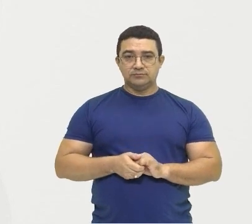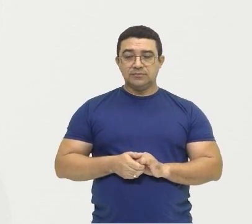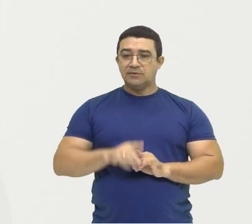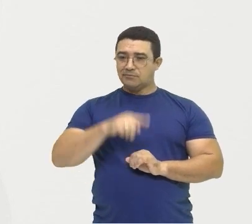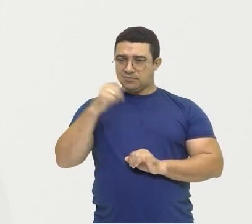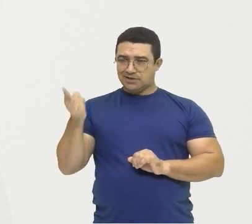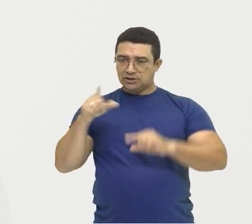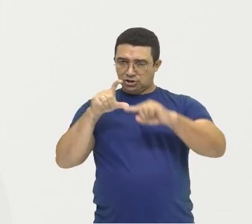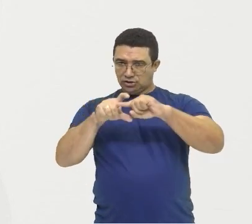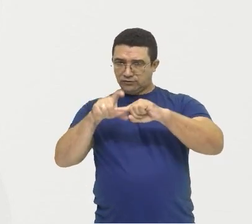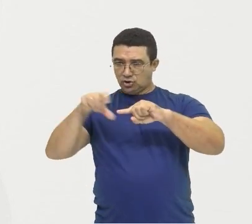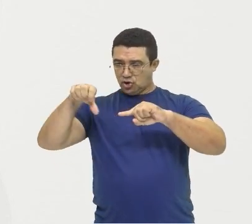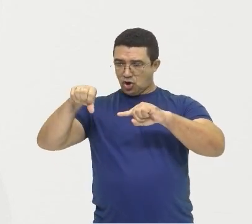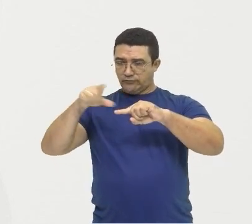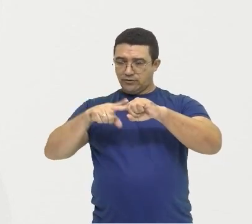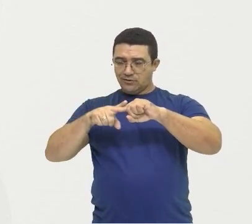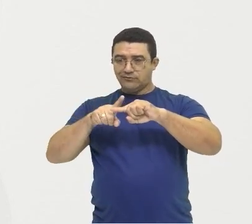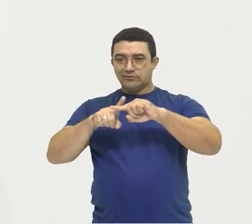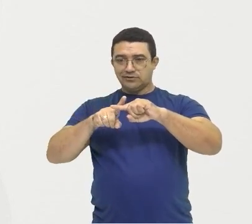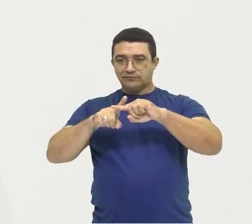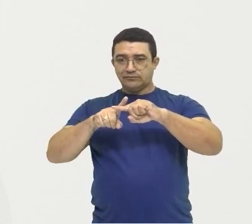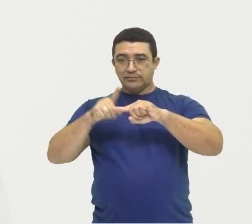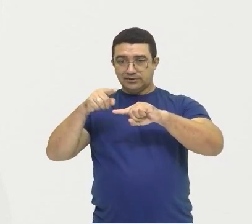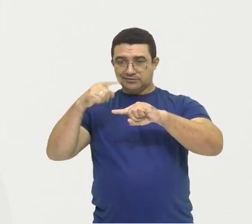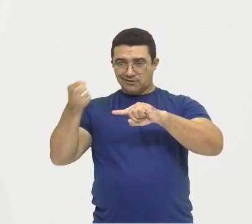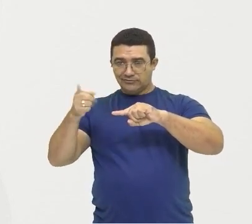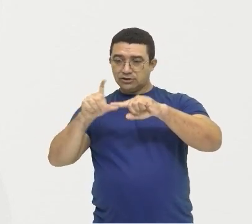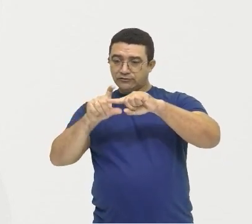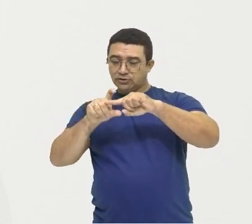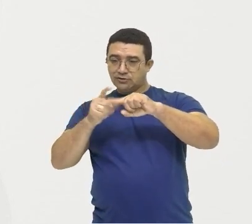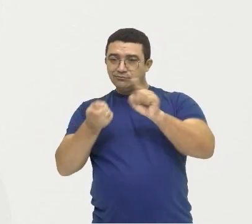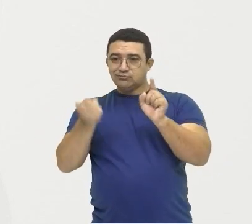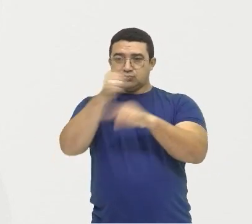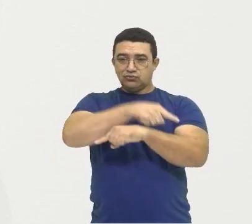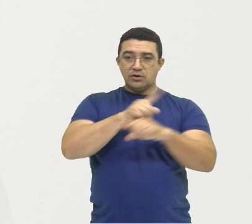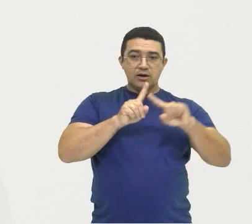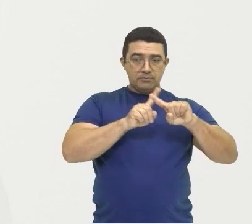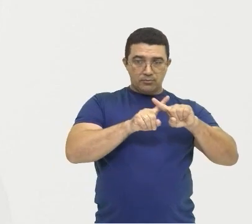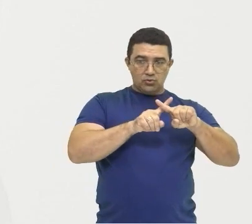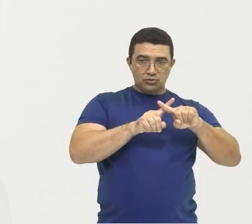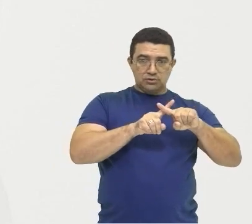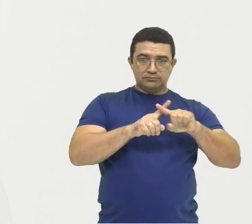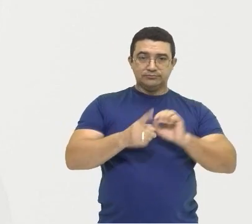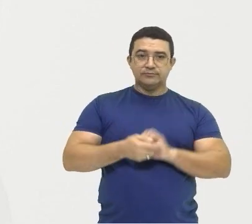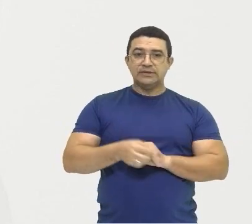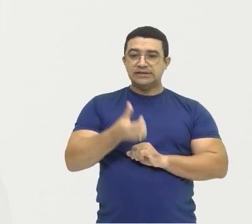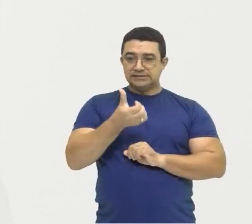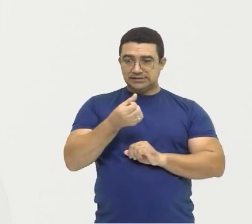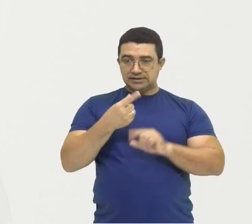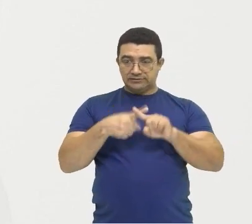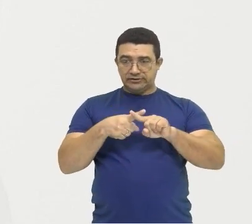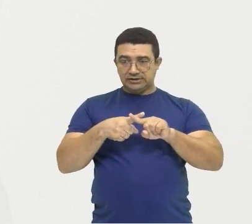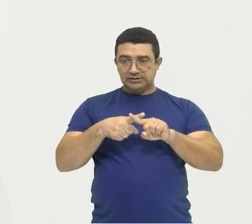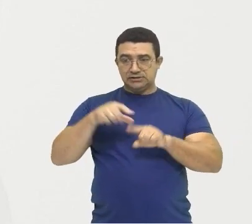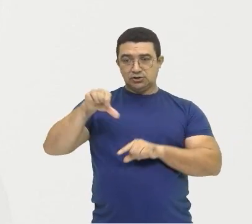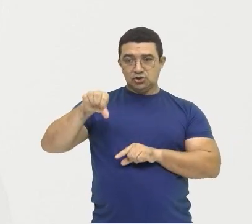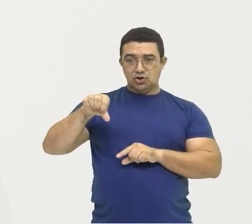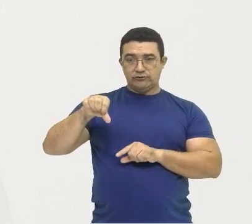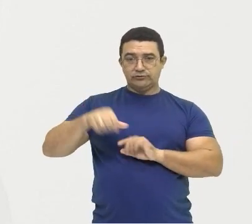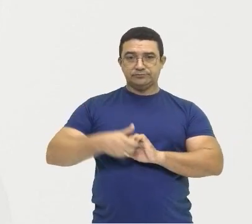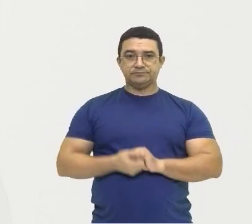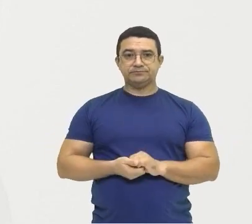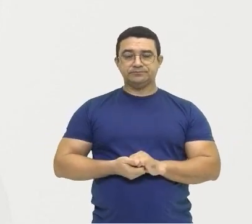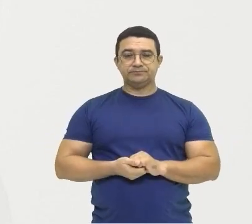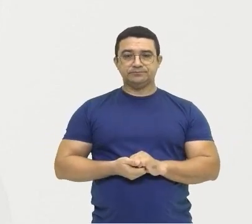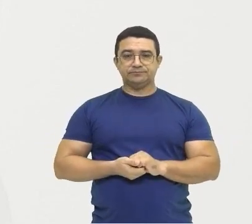estava dividindo no segundo, ele passa multiplicando. E aí vai ficar, olha, 6 vezes 9. E no segundo